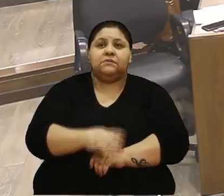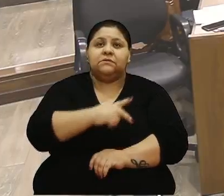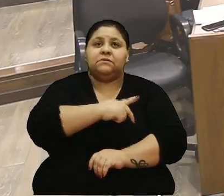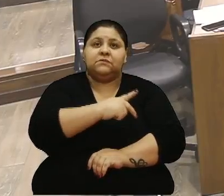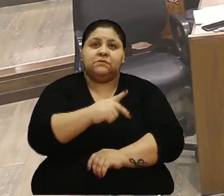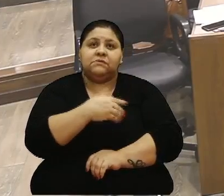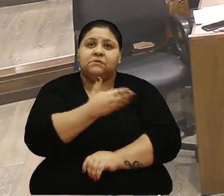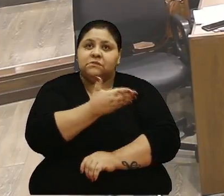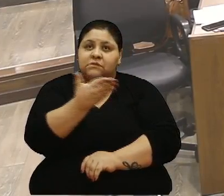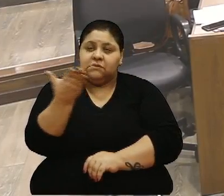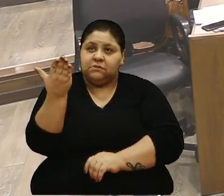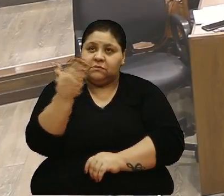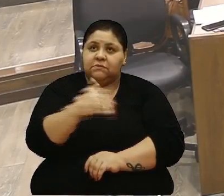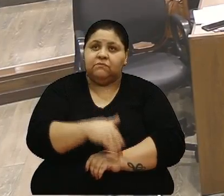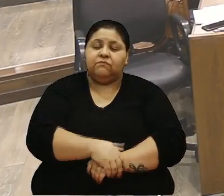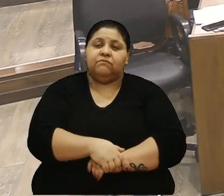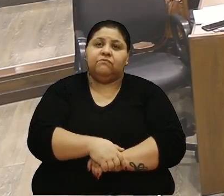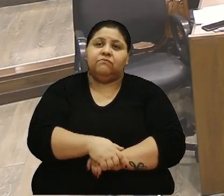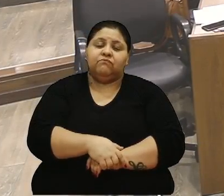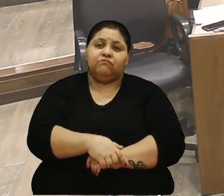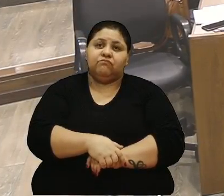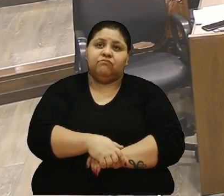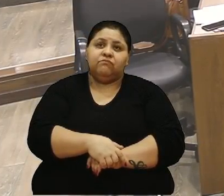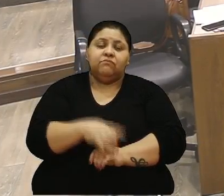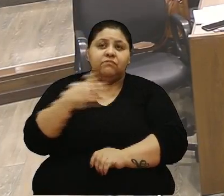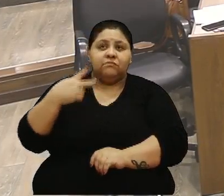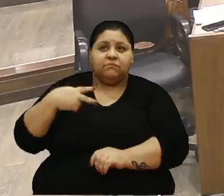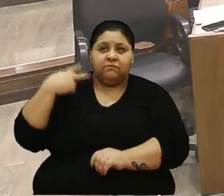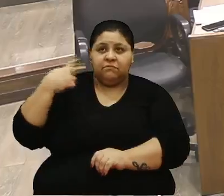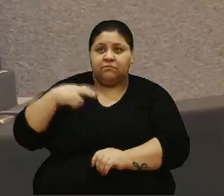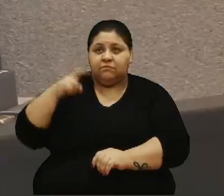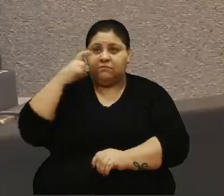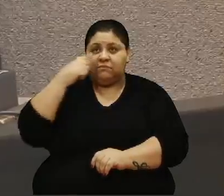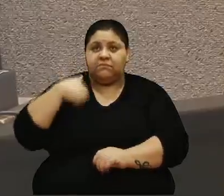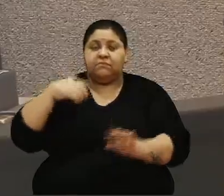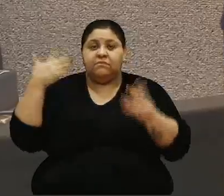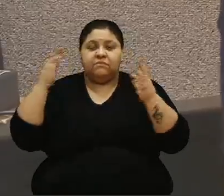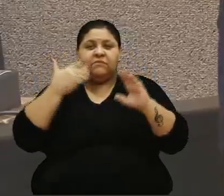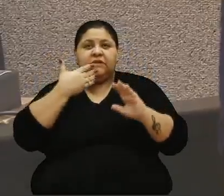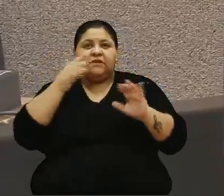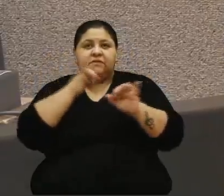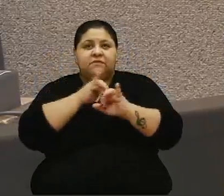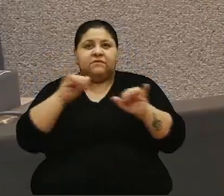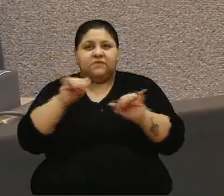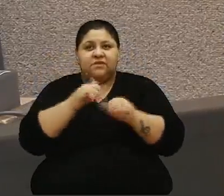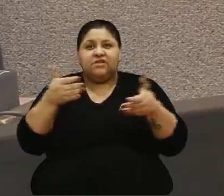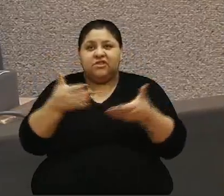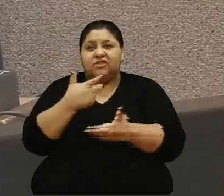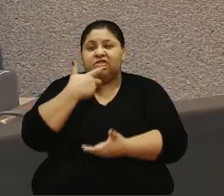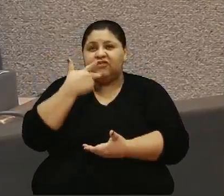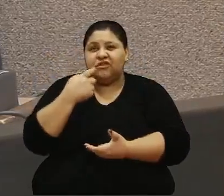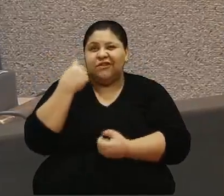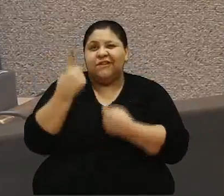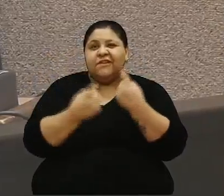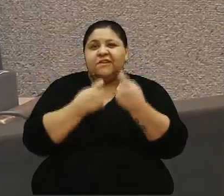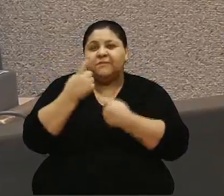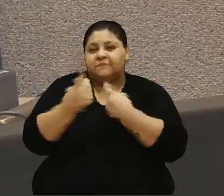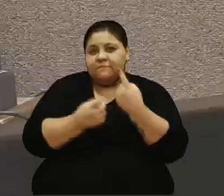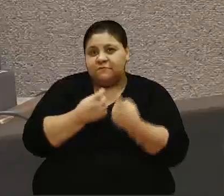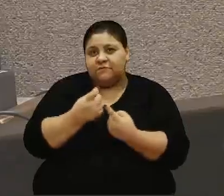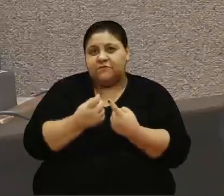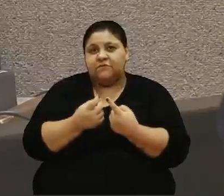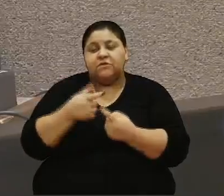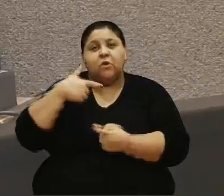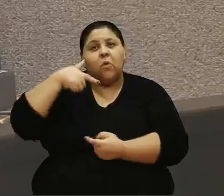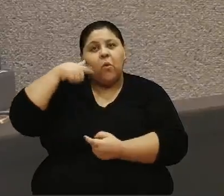presidente, senhores vereadores. Vereadora Andressa, lhe parabenizar pelo pedido de informação. Já falamos algumas coisas no dia